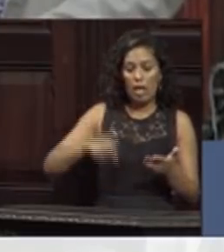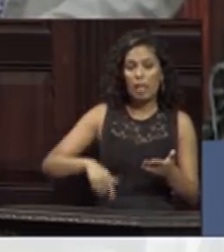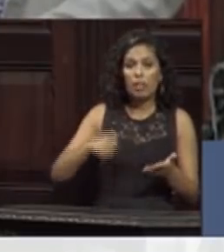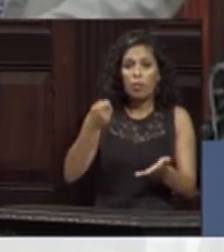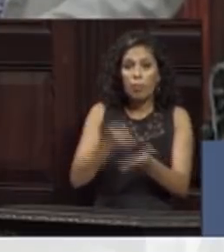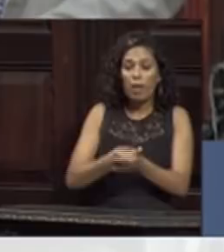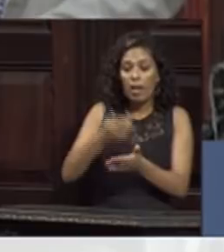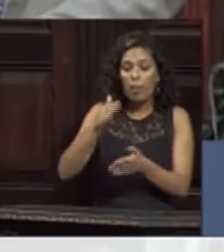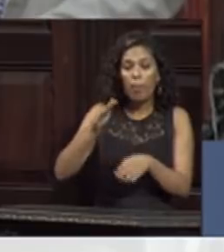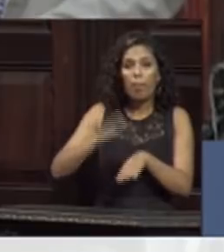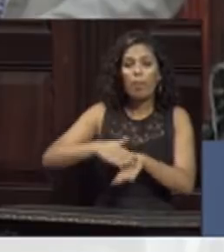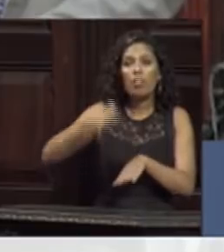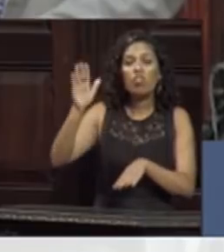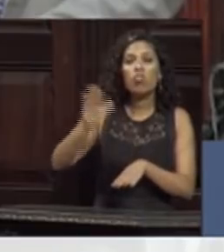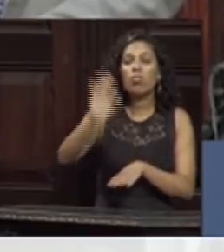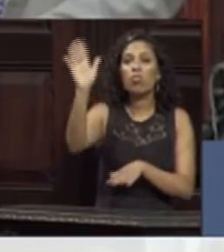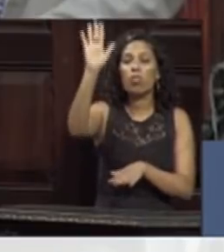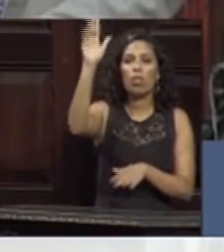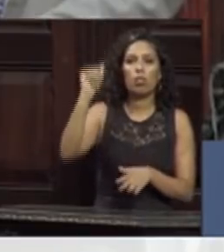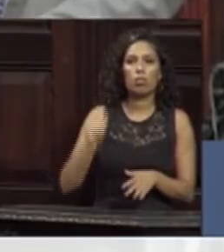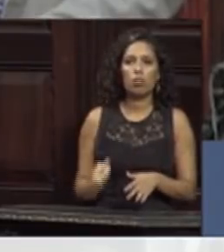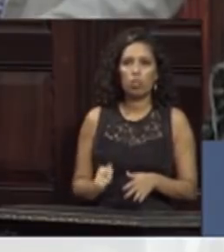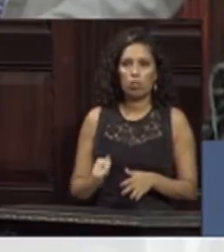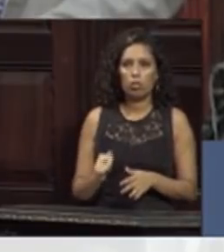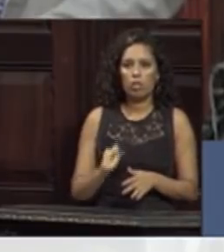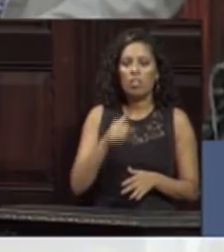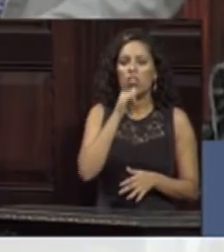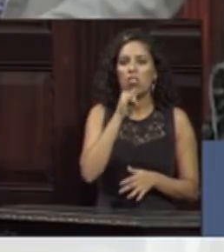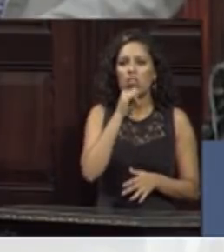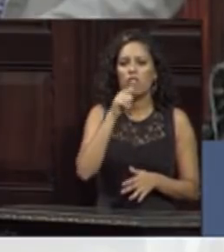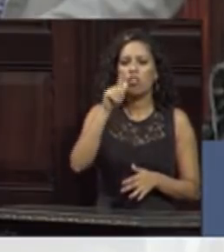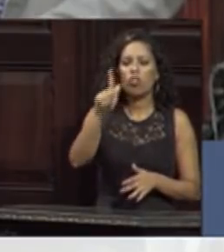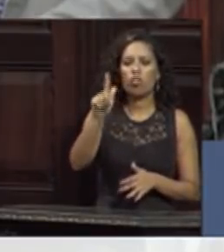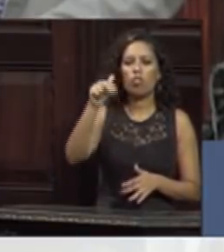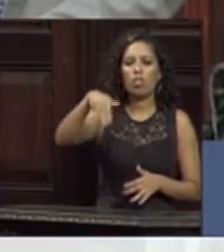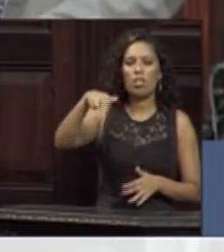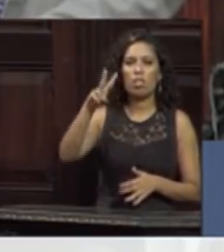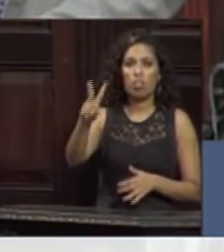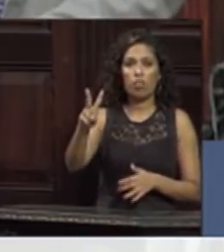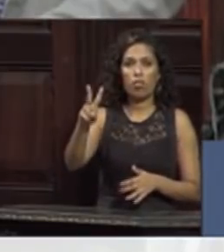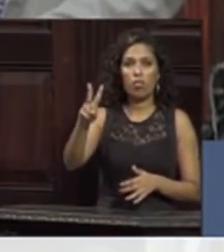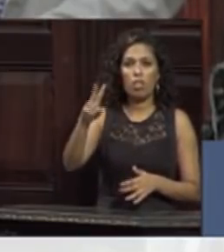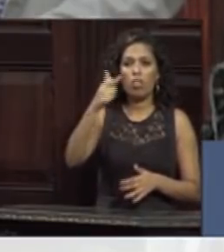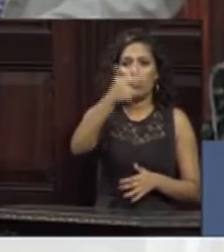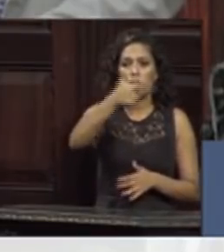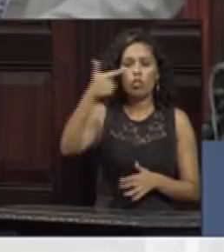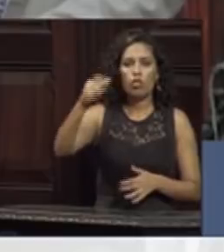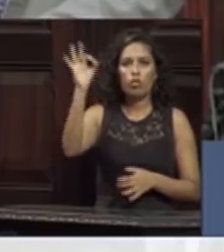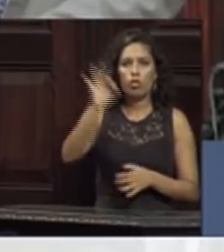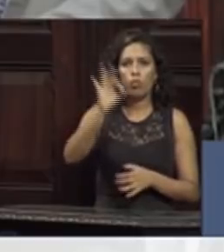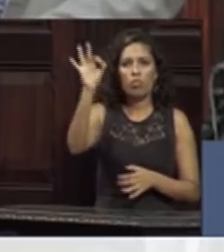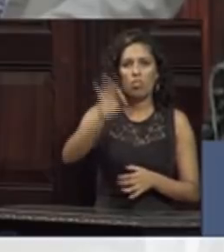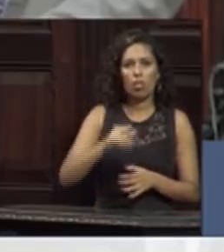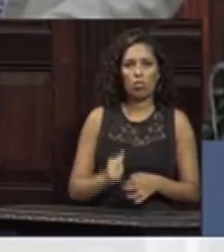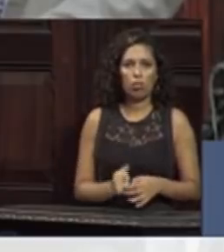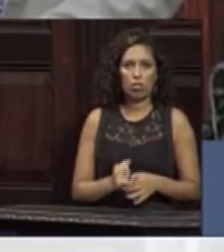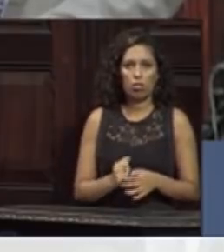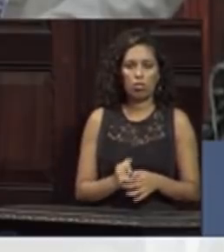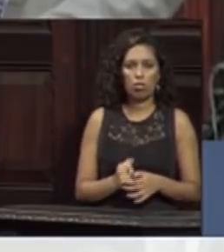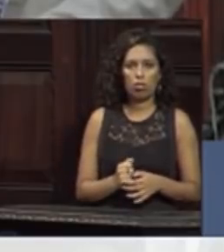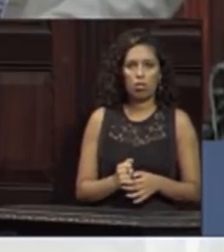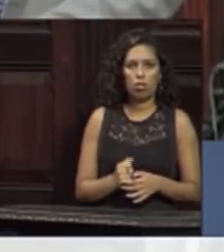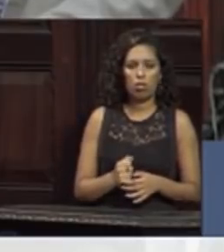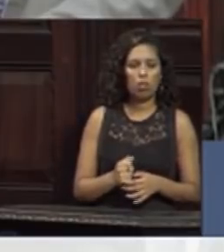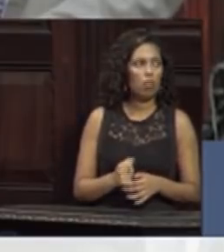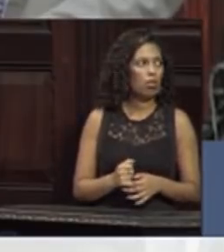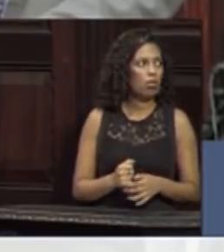os municípios produtores, os habitantes dos municípios produtores pagam 32% a mais só no preço do GNV.